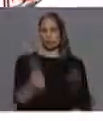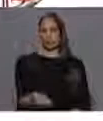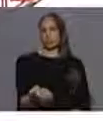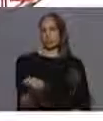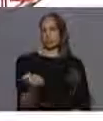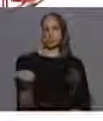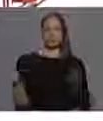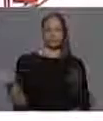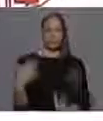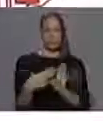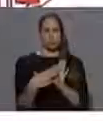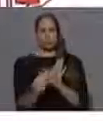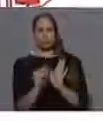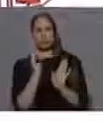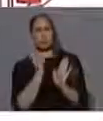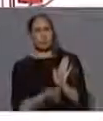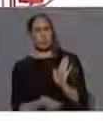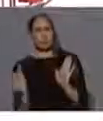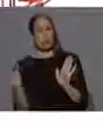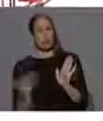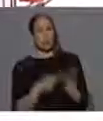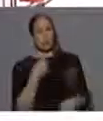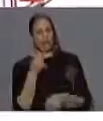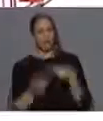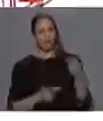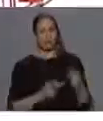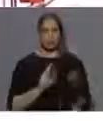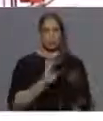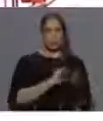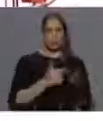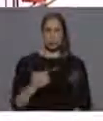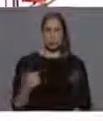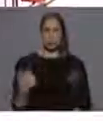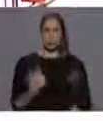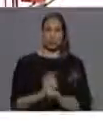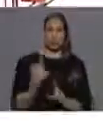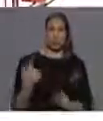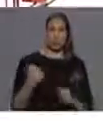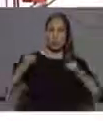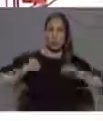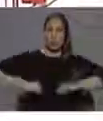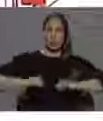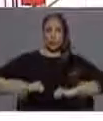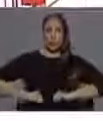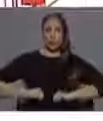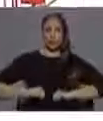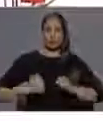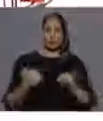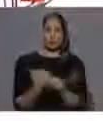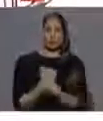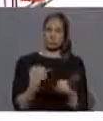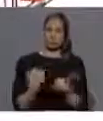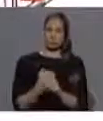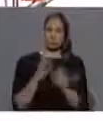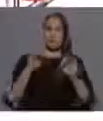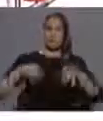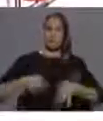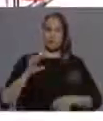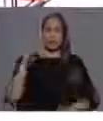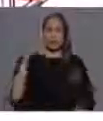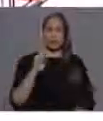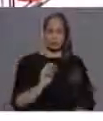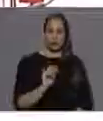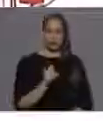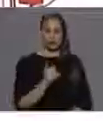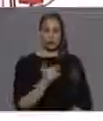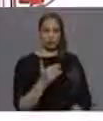de prestação do Serviço Postal Universal, uma vez que o contrato de concessão deste mesmo serviço termina a 31